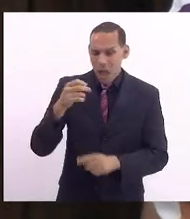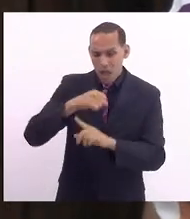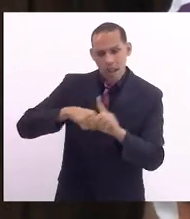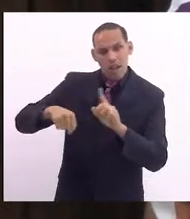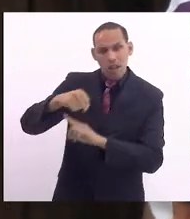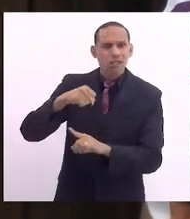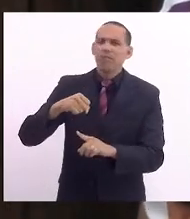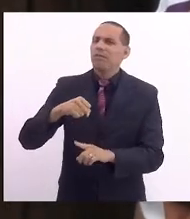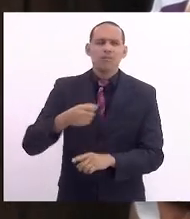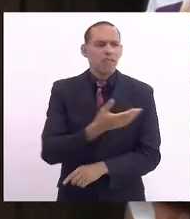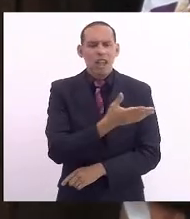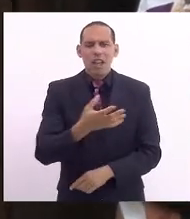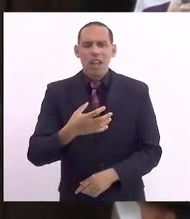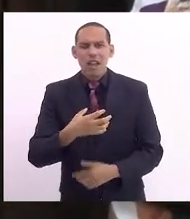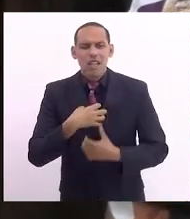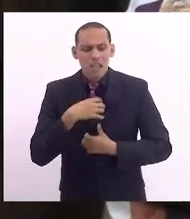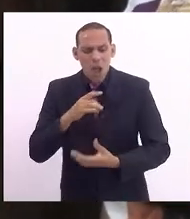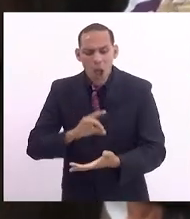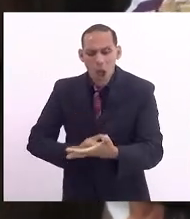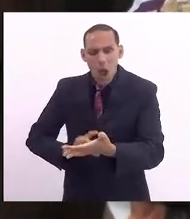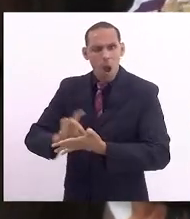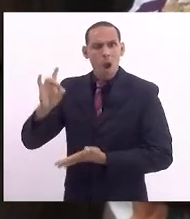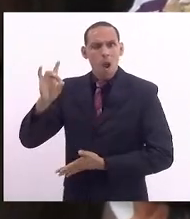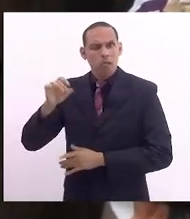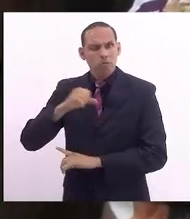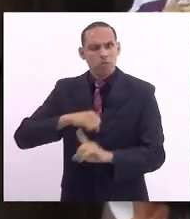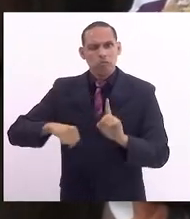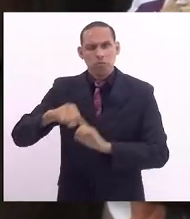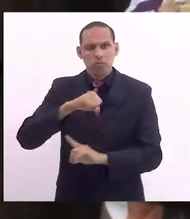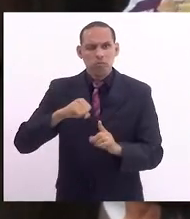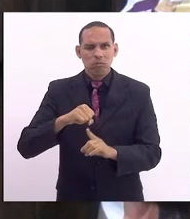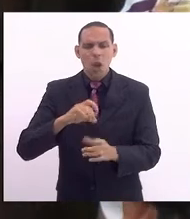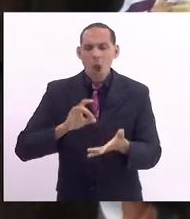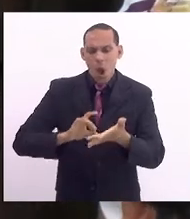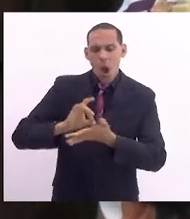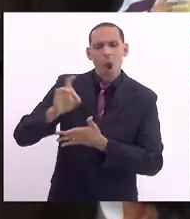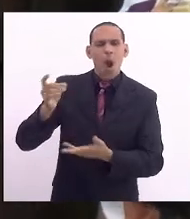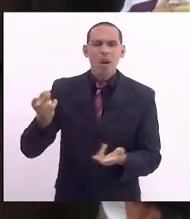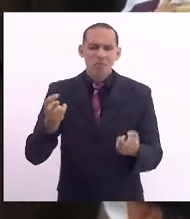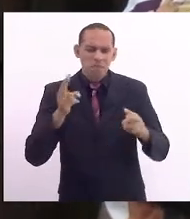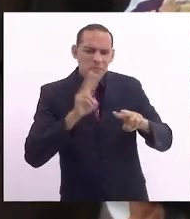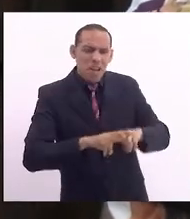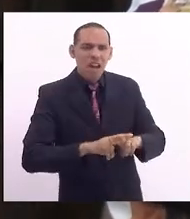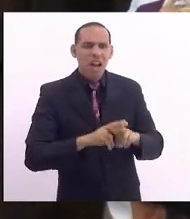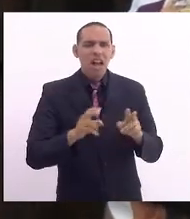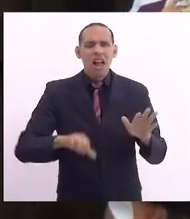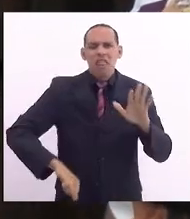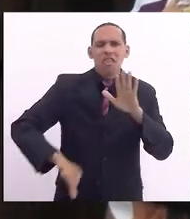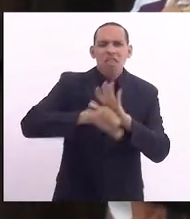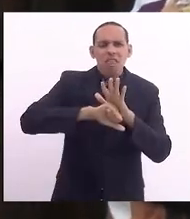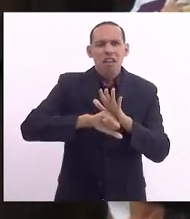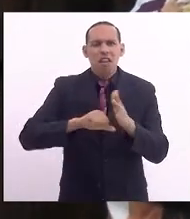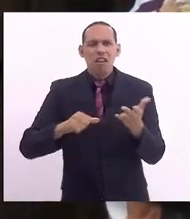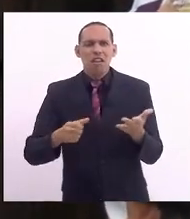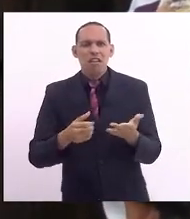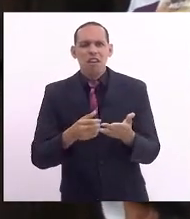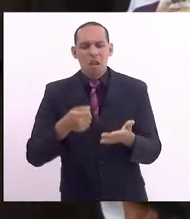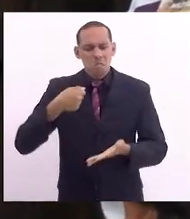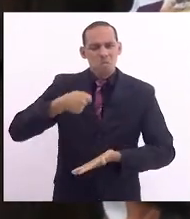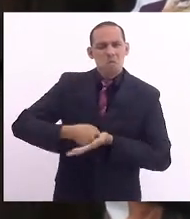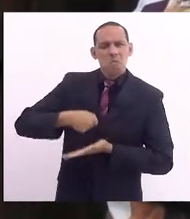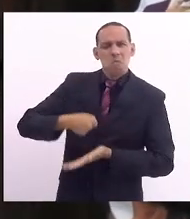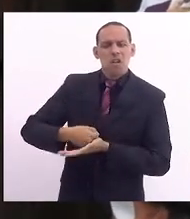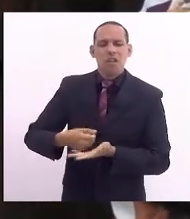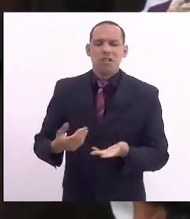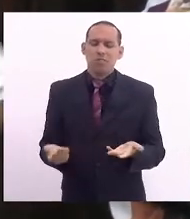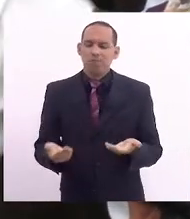que eles sintam ódio dessa sociedade, ódio que encarcera, ódio que criminaliza, ódio daqueles que o punem.